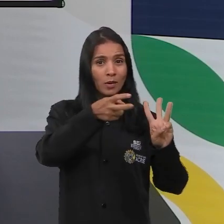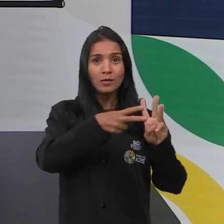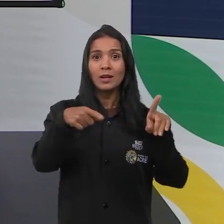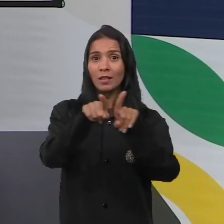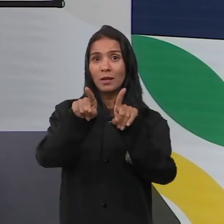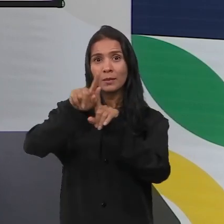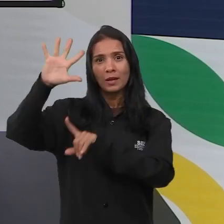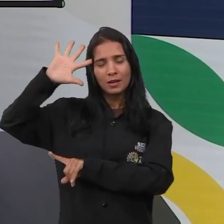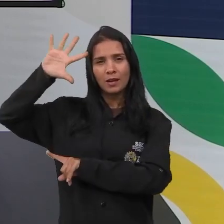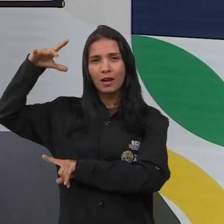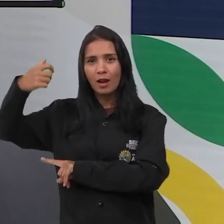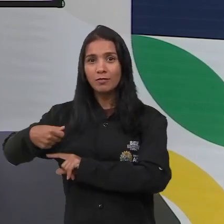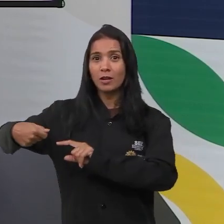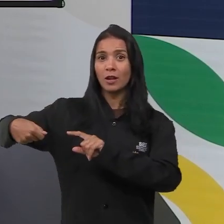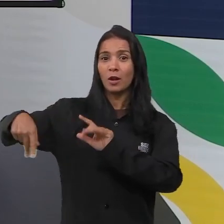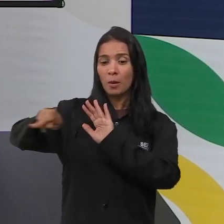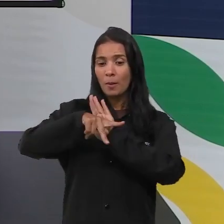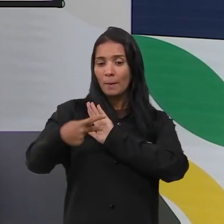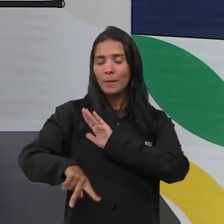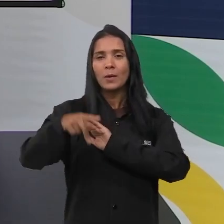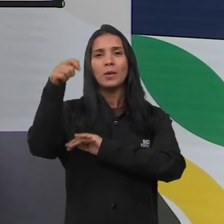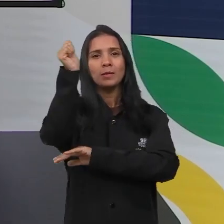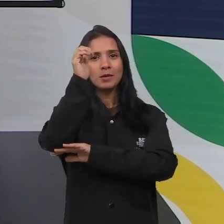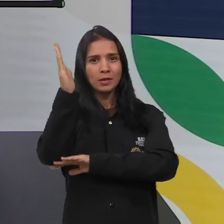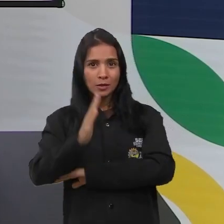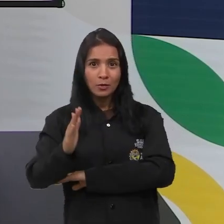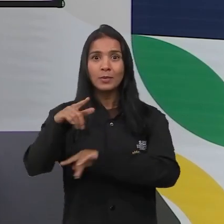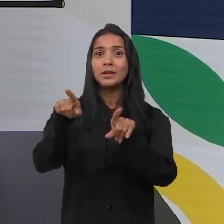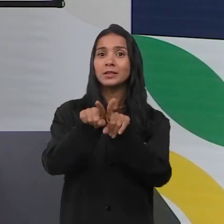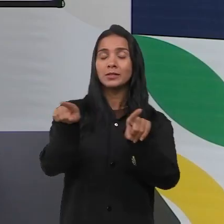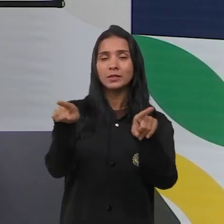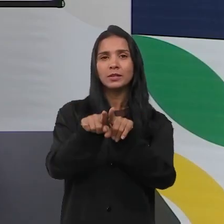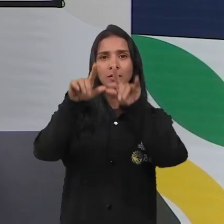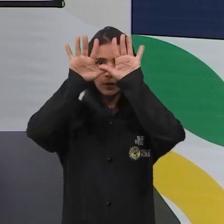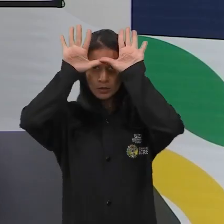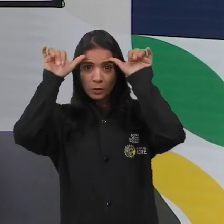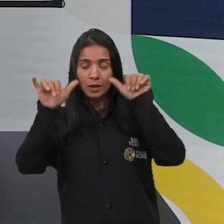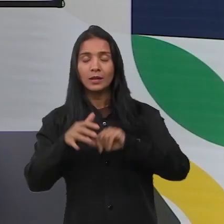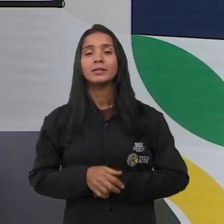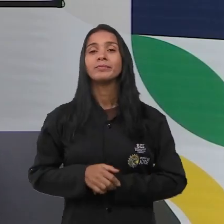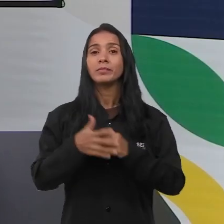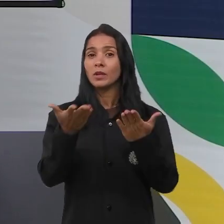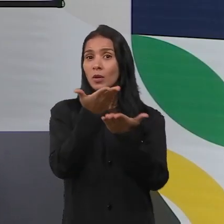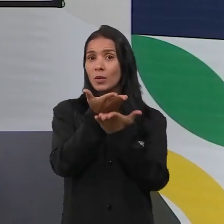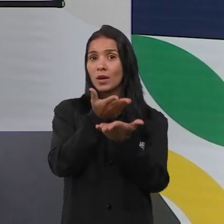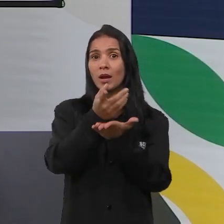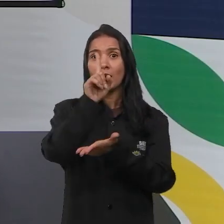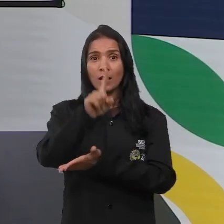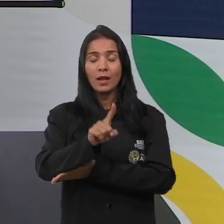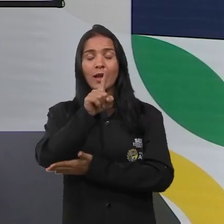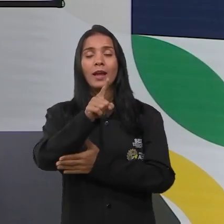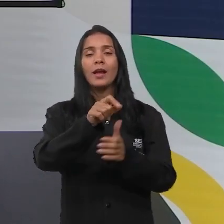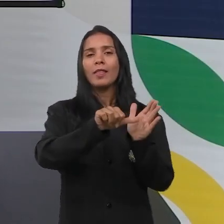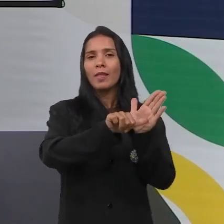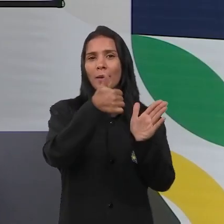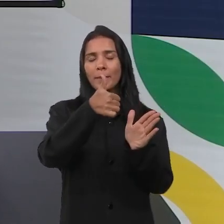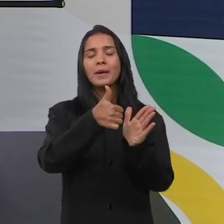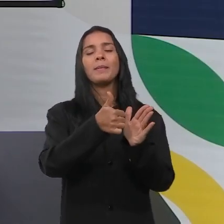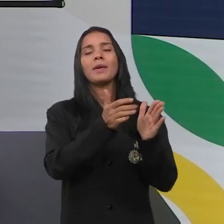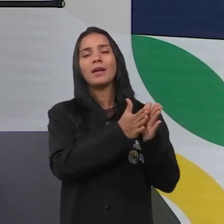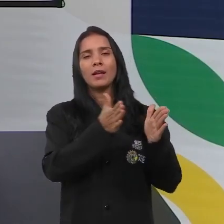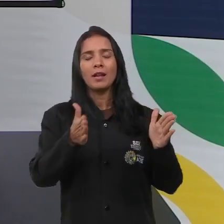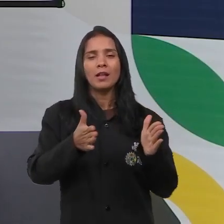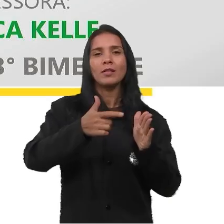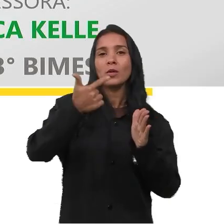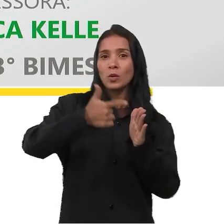africanas no Acre. Só para lembrar vocês, pessoal, essa aula é da primeira série no terceiro bimestre. Vamos então à